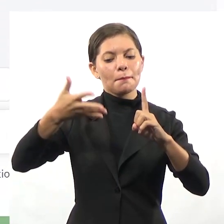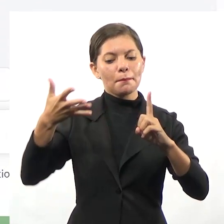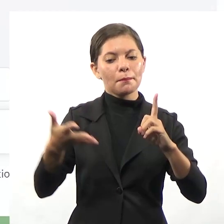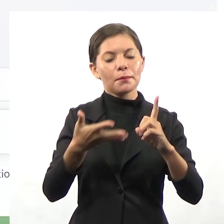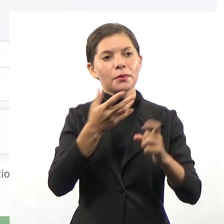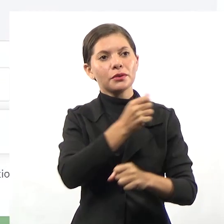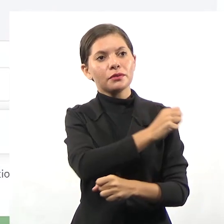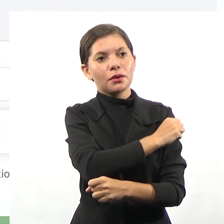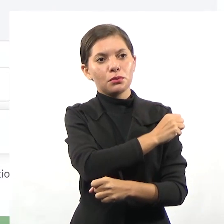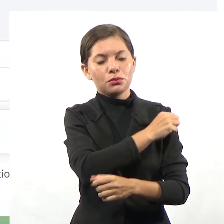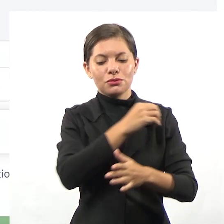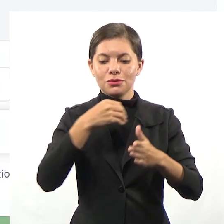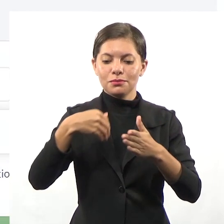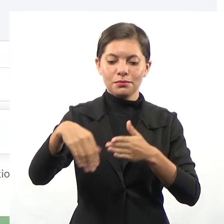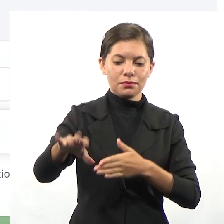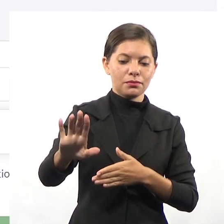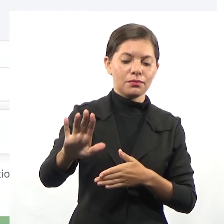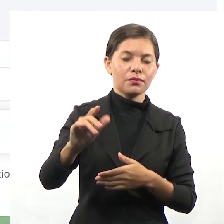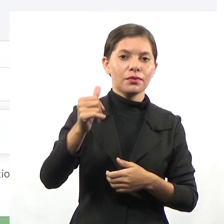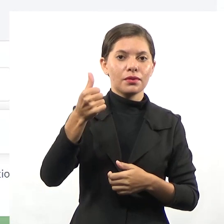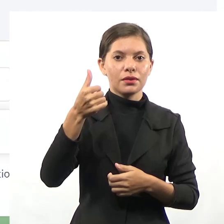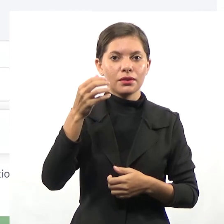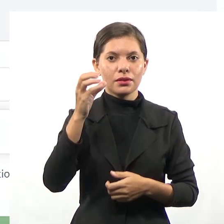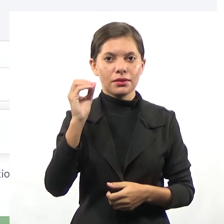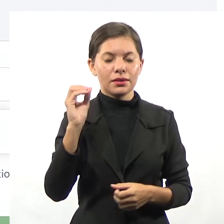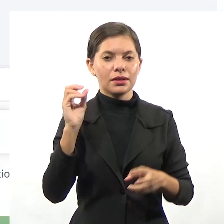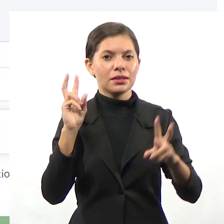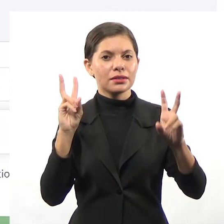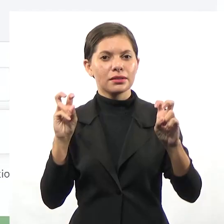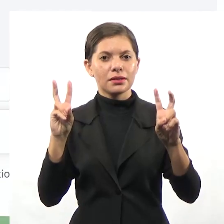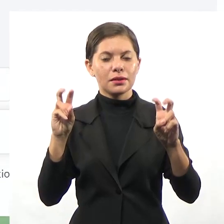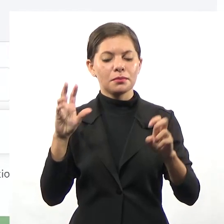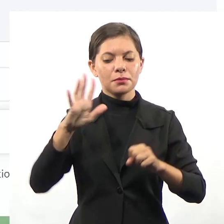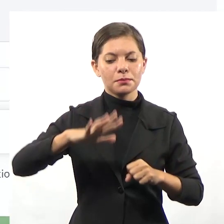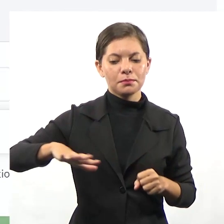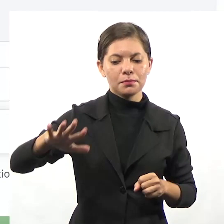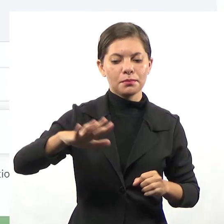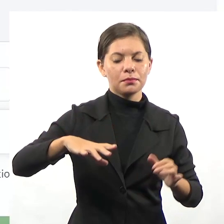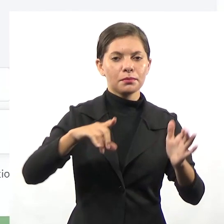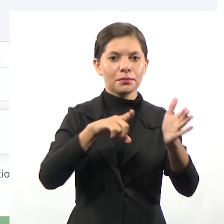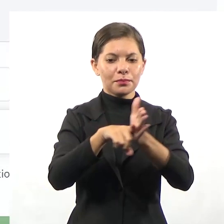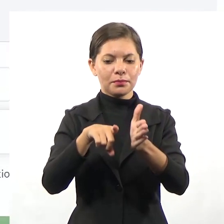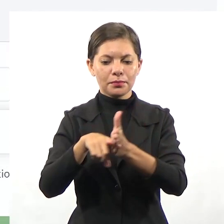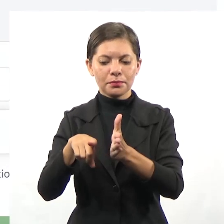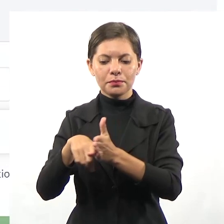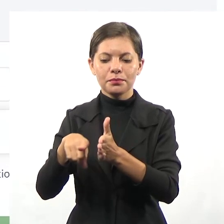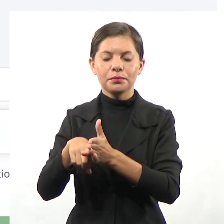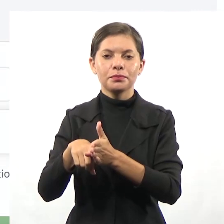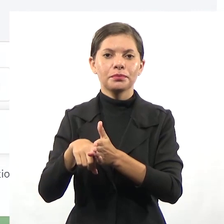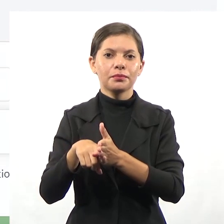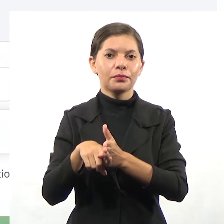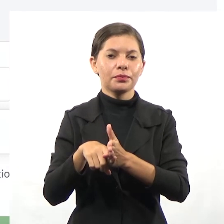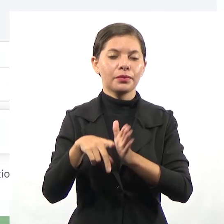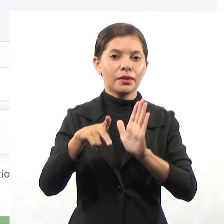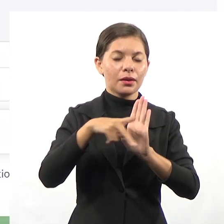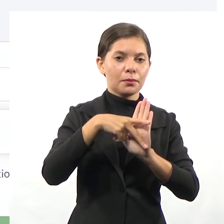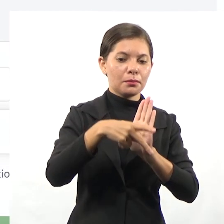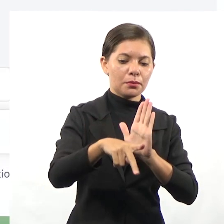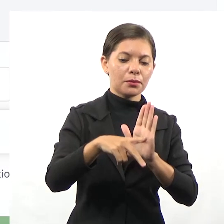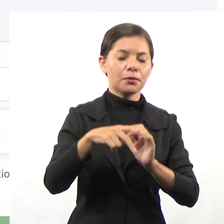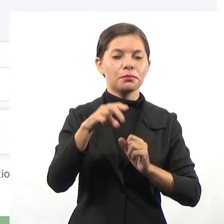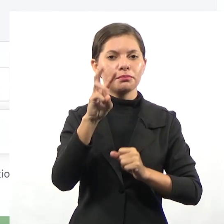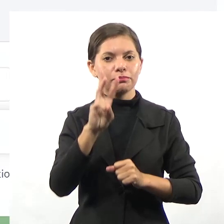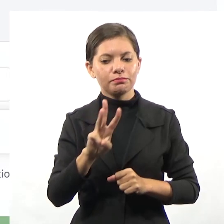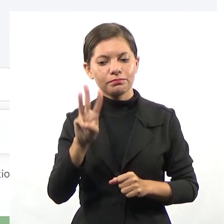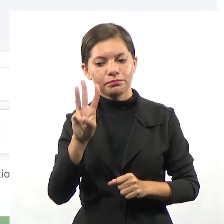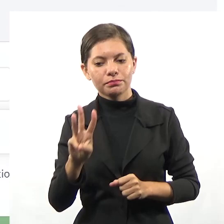assim sucessivamente. Ele vai criar 10 possíveis temas para a área de pesquisa. Obviamente, como a própria